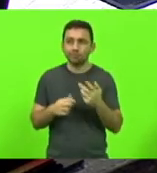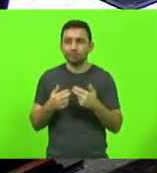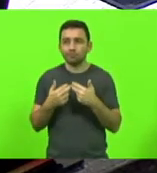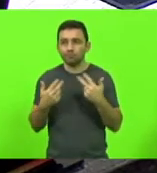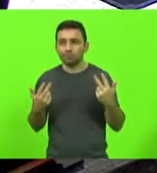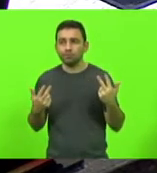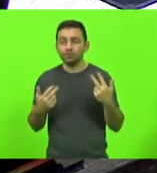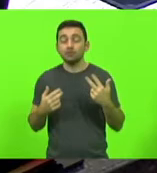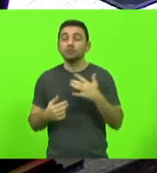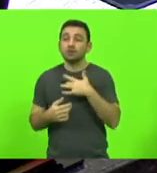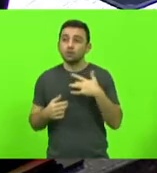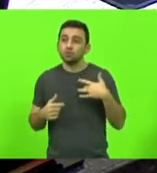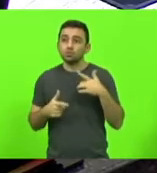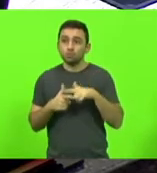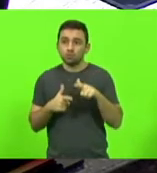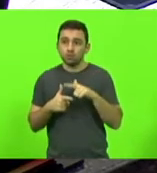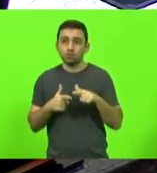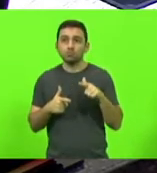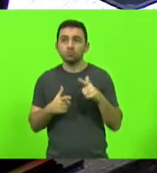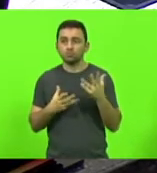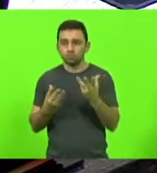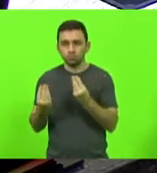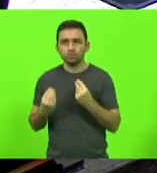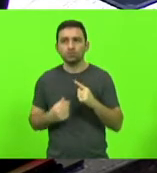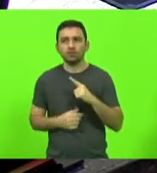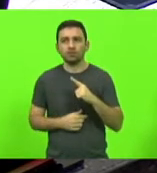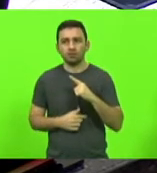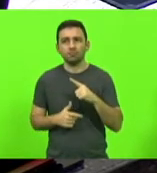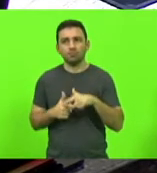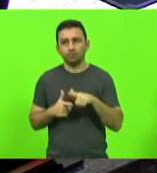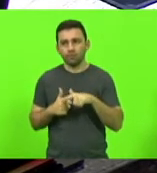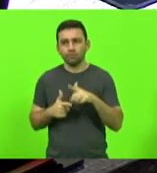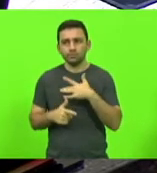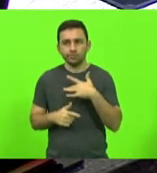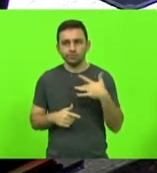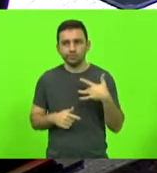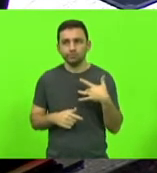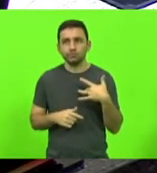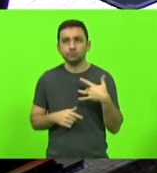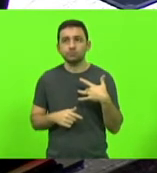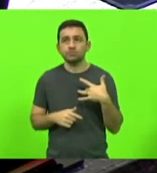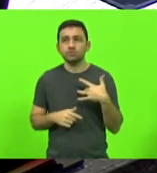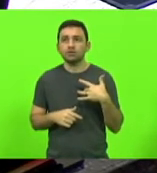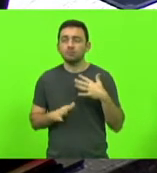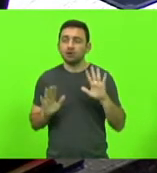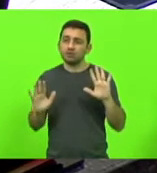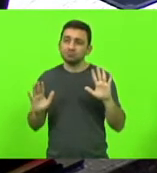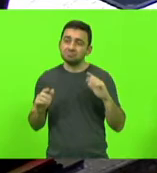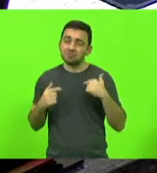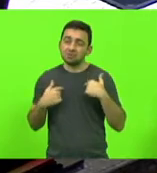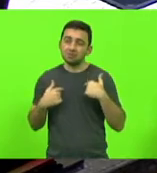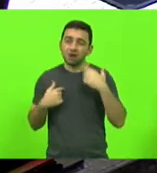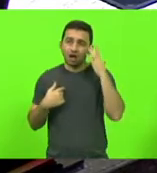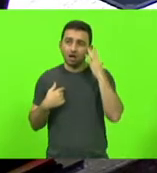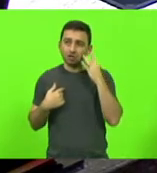problema de saúde, como muitos daqui nós temos. E, então, não vejo por que isentar nós